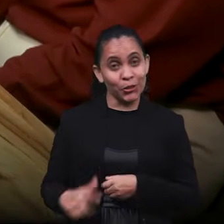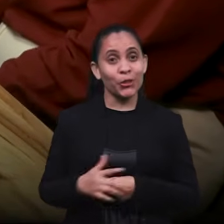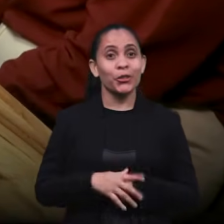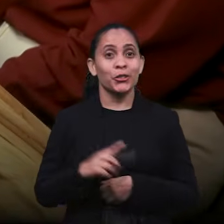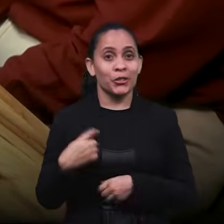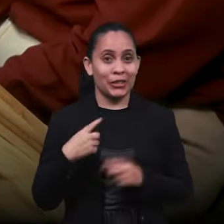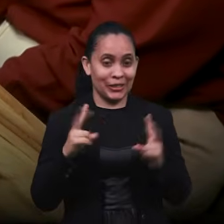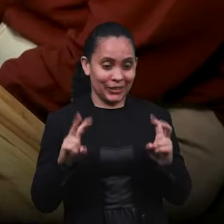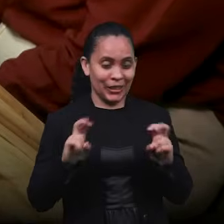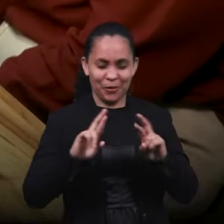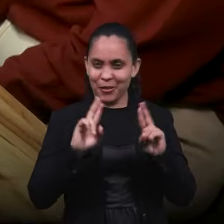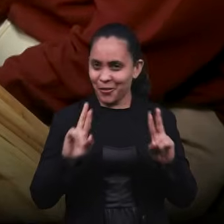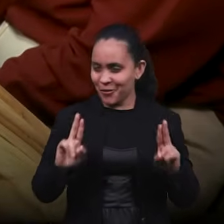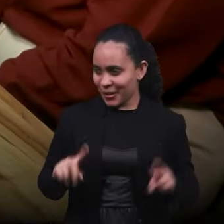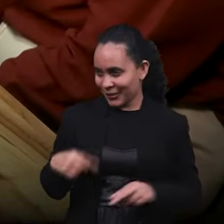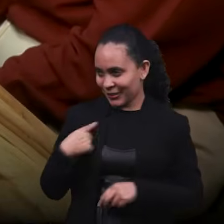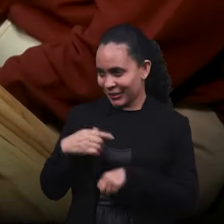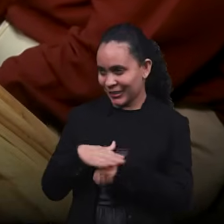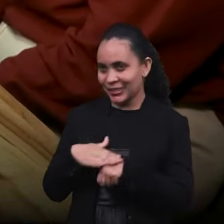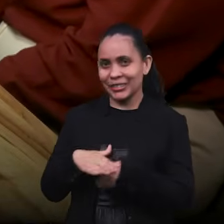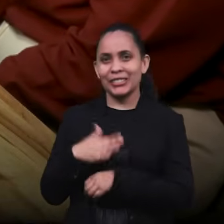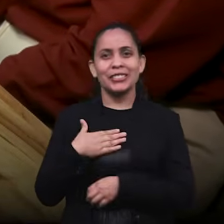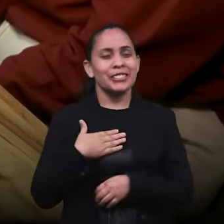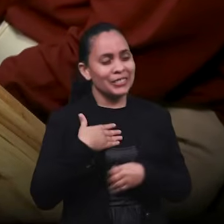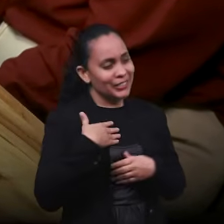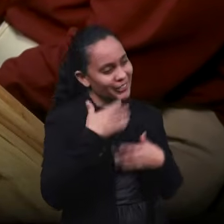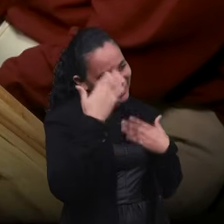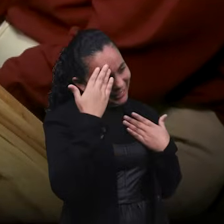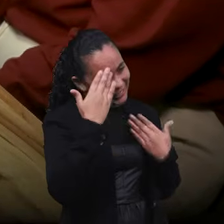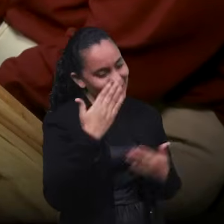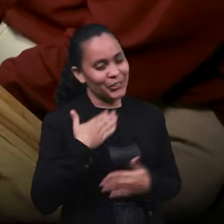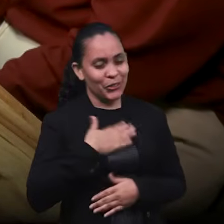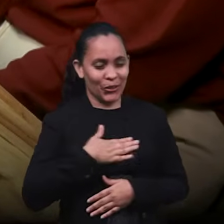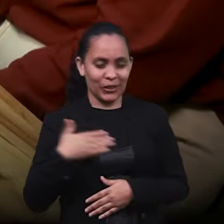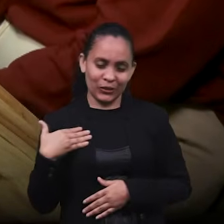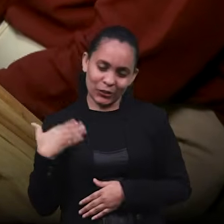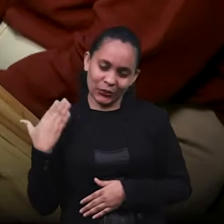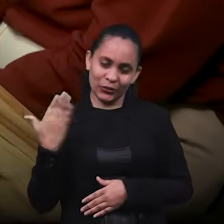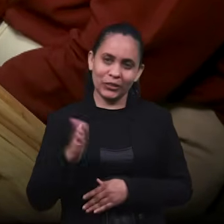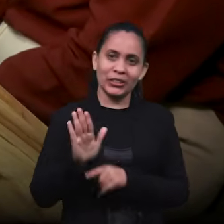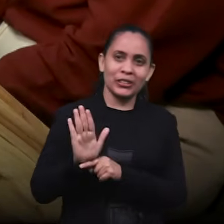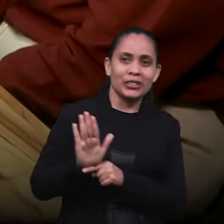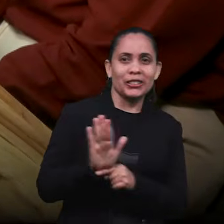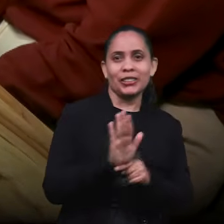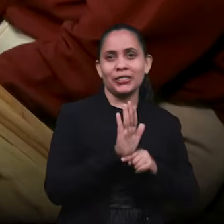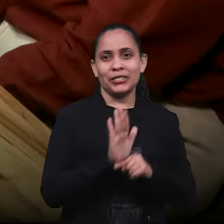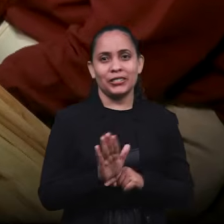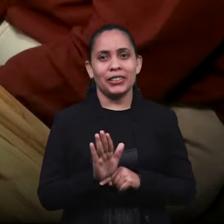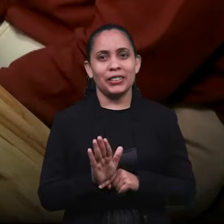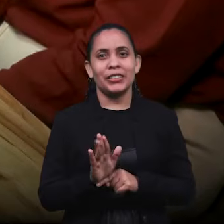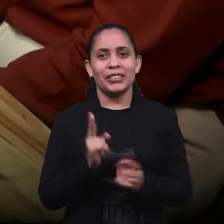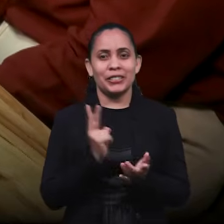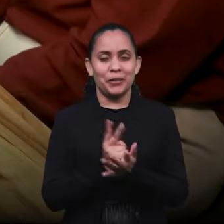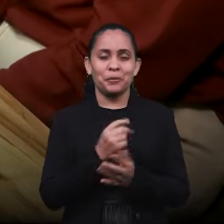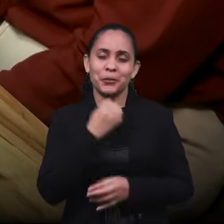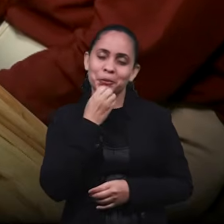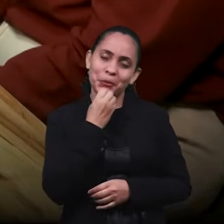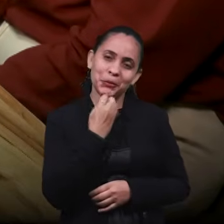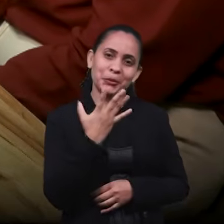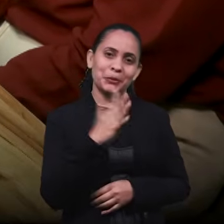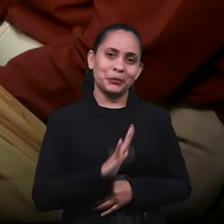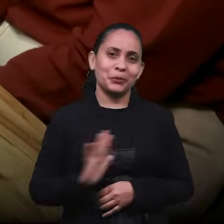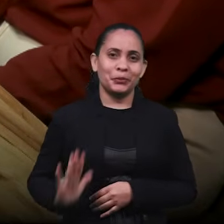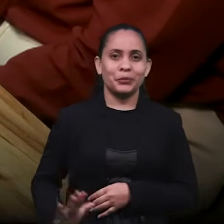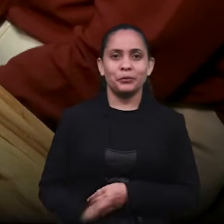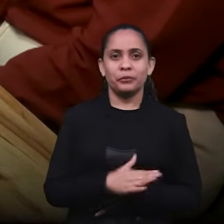aí, pra gente falar pro pessoal de casa. Eu que agradeço, gosto muito de vir aqui. Ai, que bom. Ajudar todos vocês, sempre muito